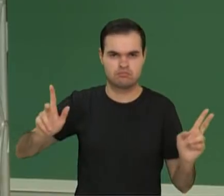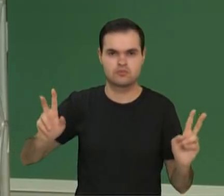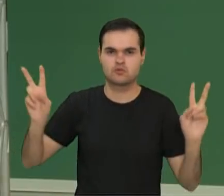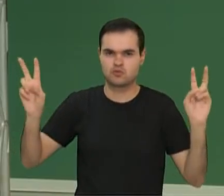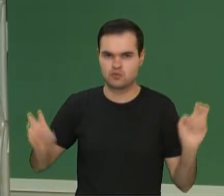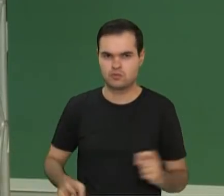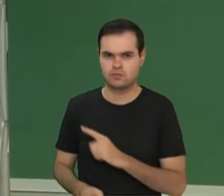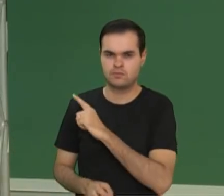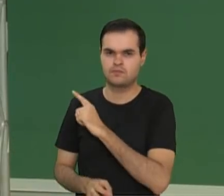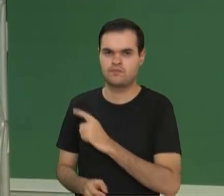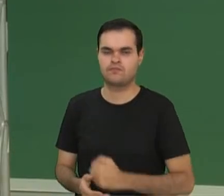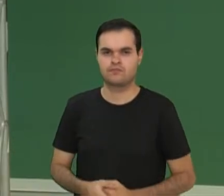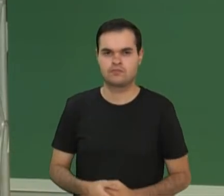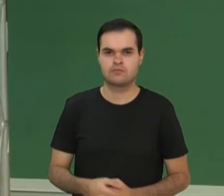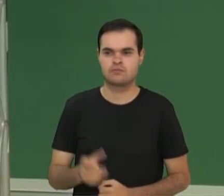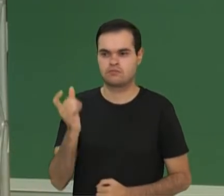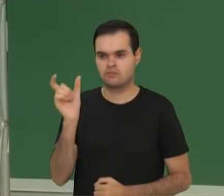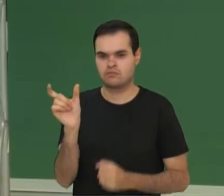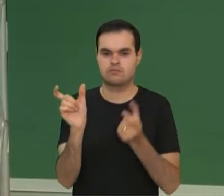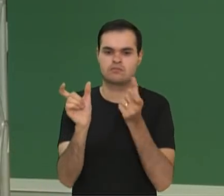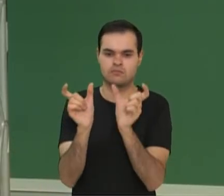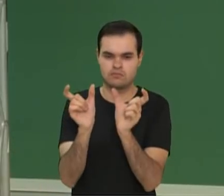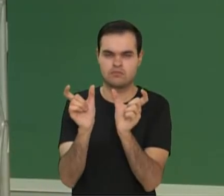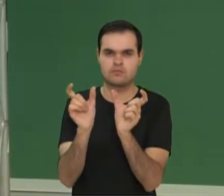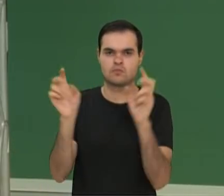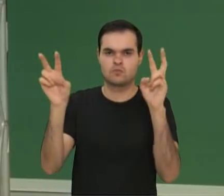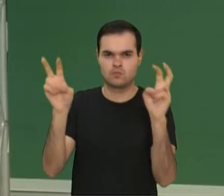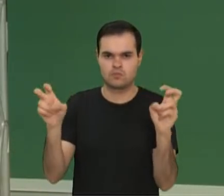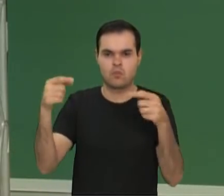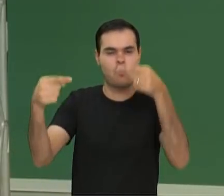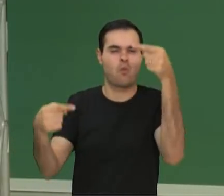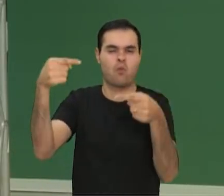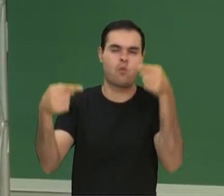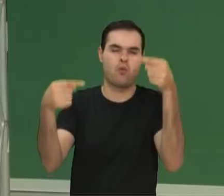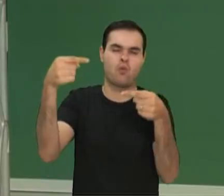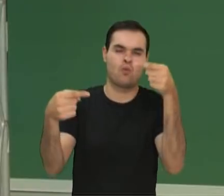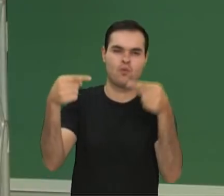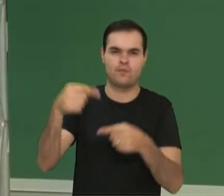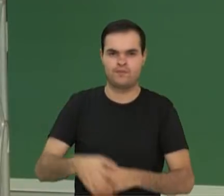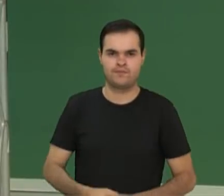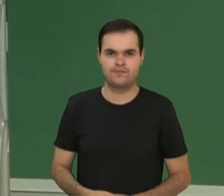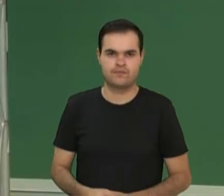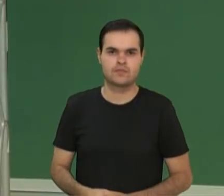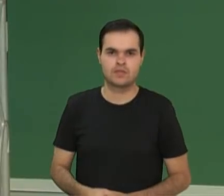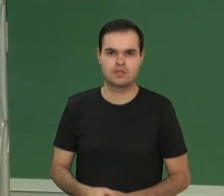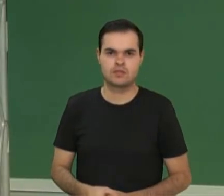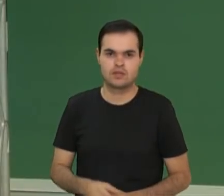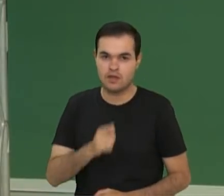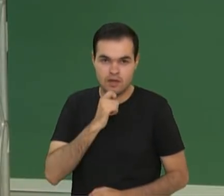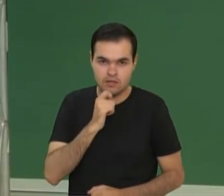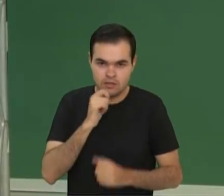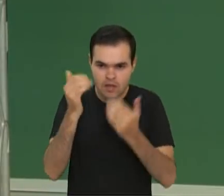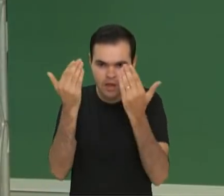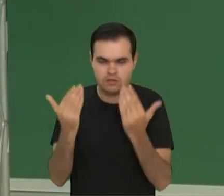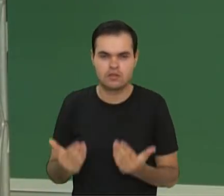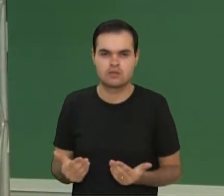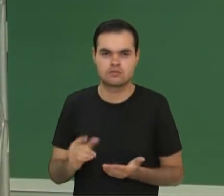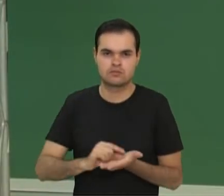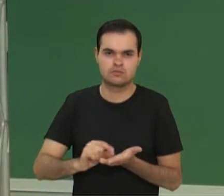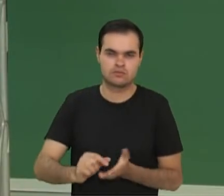esse título. Um título com duas palavras já gera uma polêmica e nem chegamos na análise do artigo ainda.